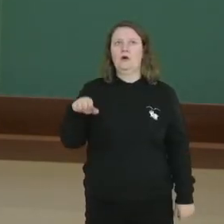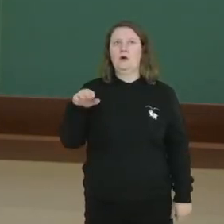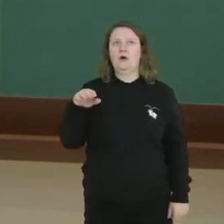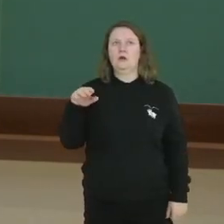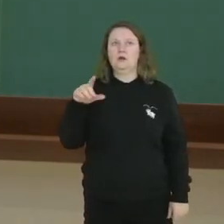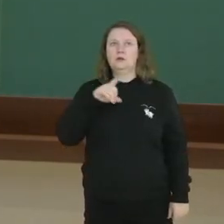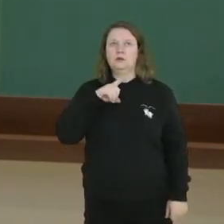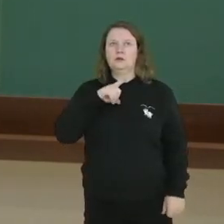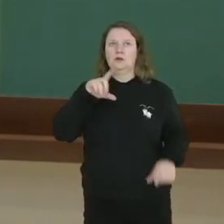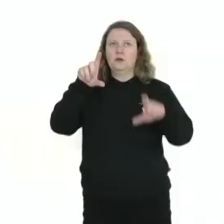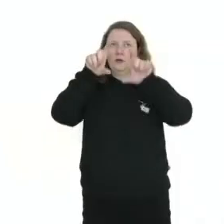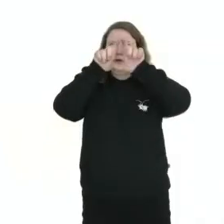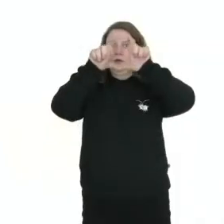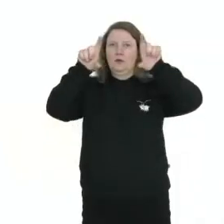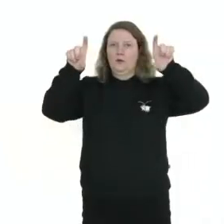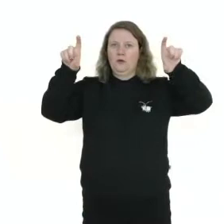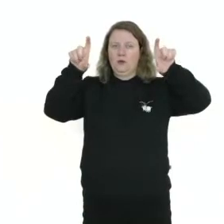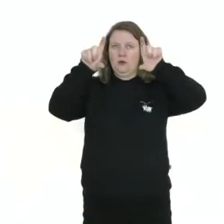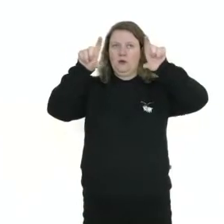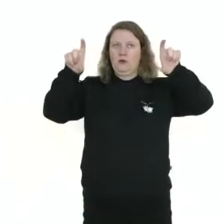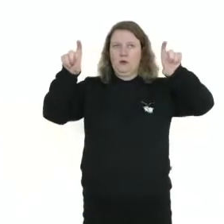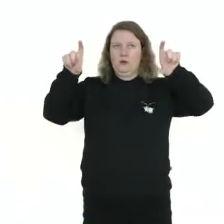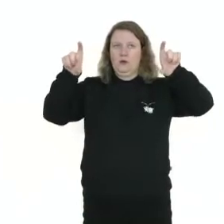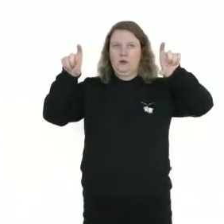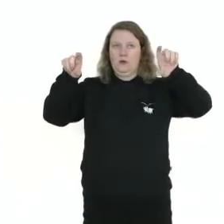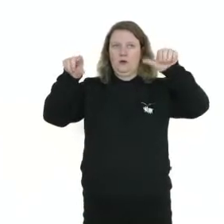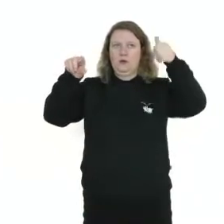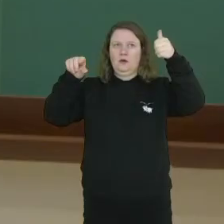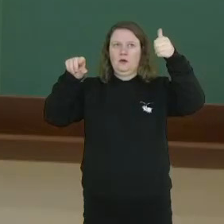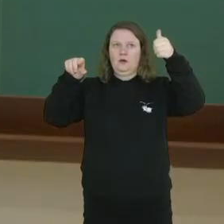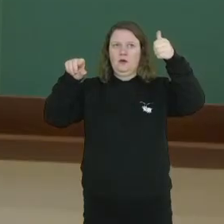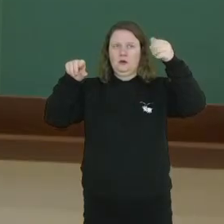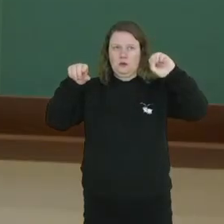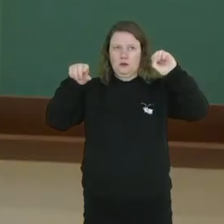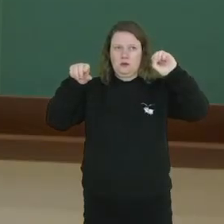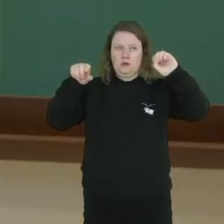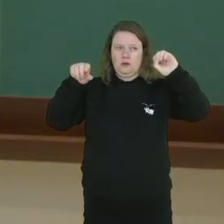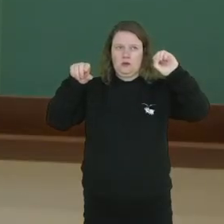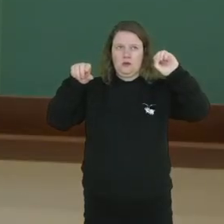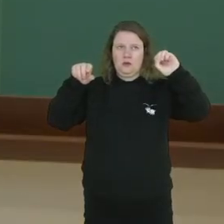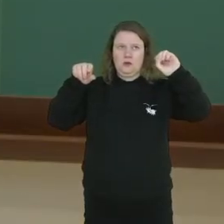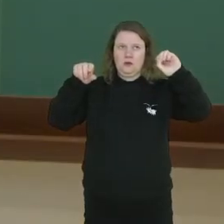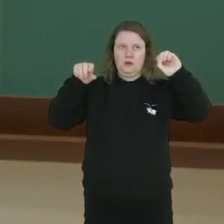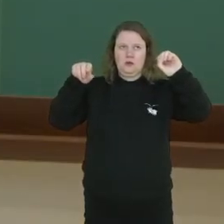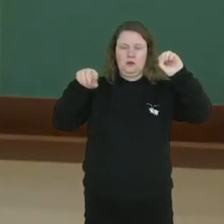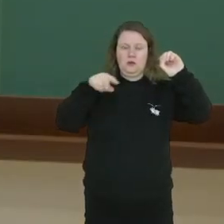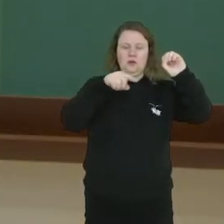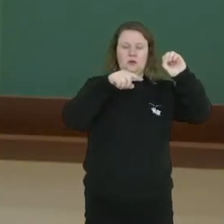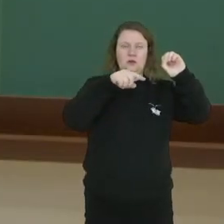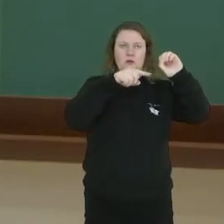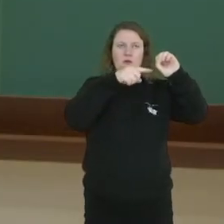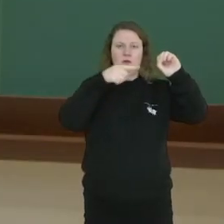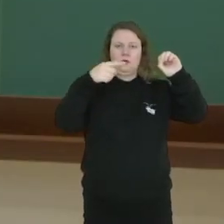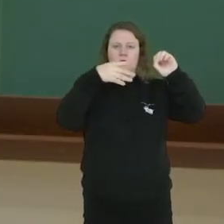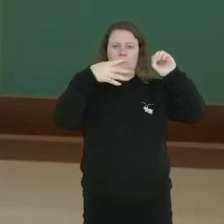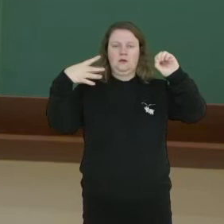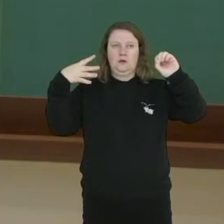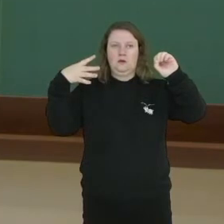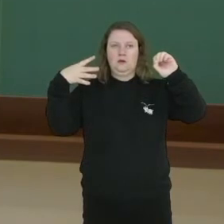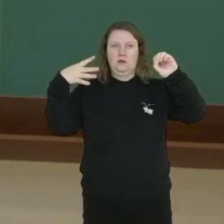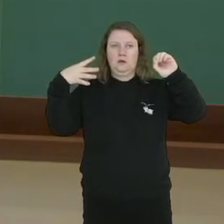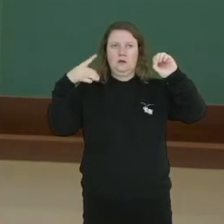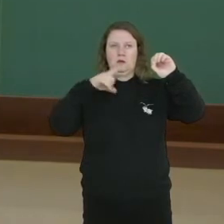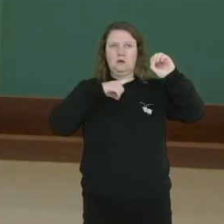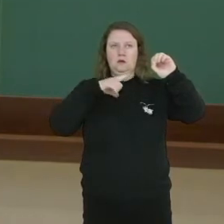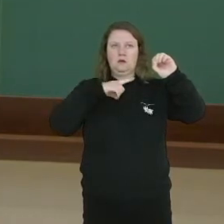Você puxa aqui em cima do eixo para saber as coordenadas. Entre 4 e 10. Entre 4 e 10 eu tenho quanto? Eu